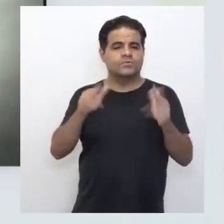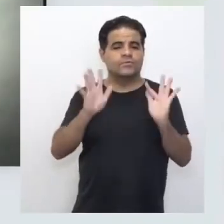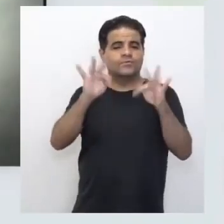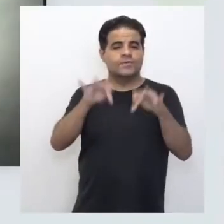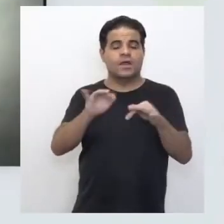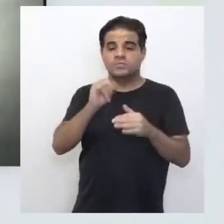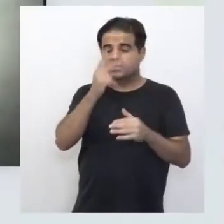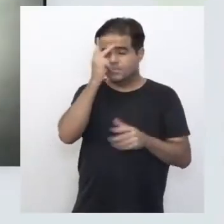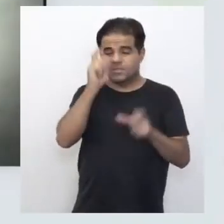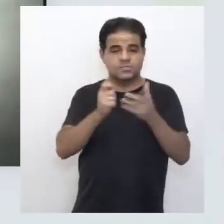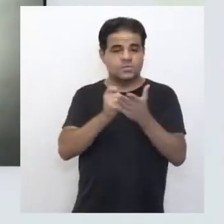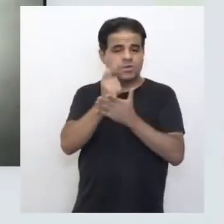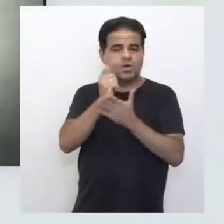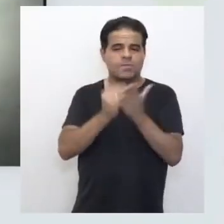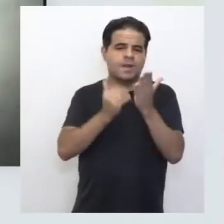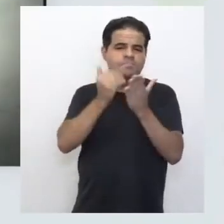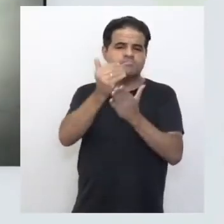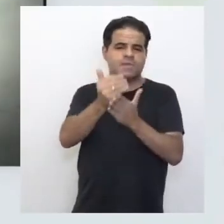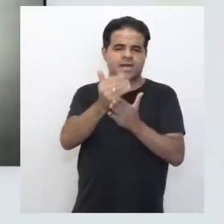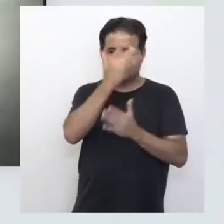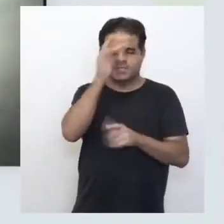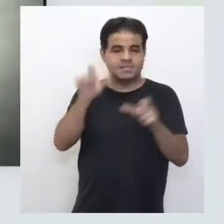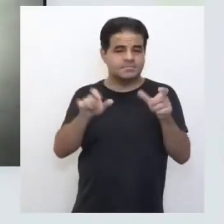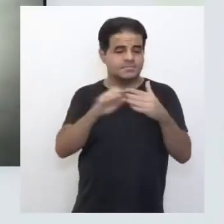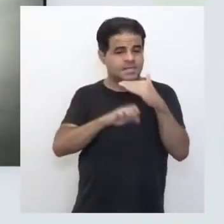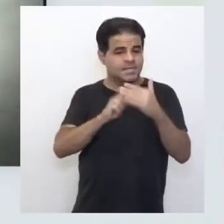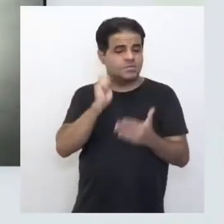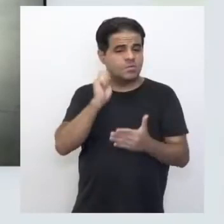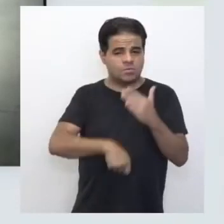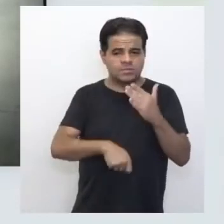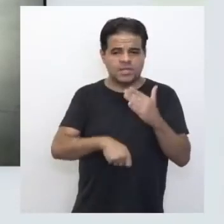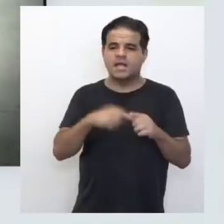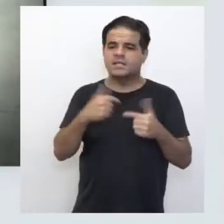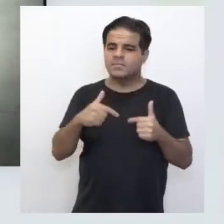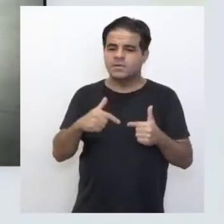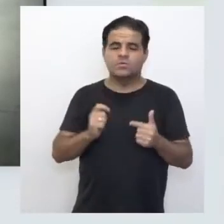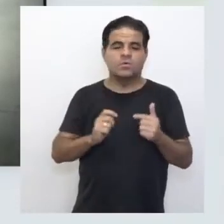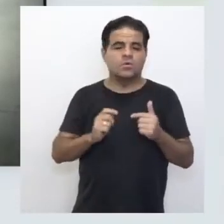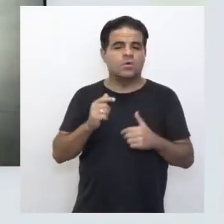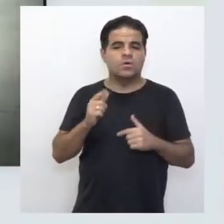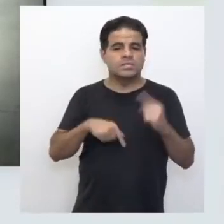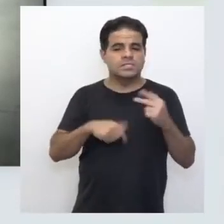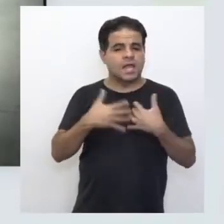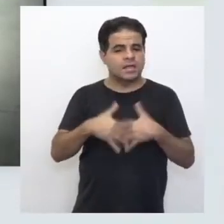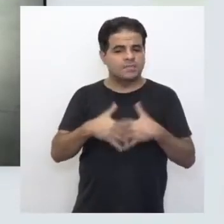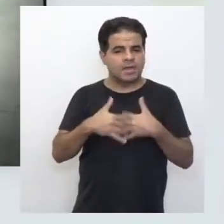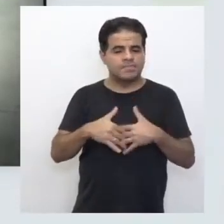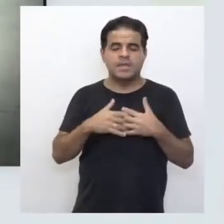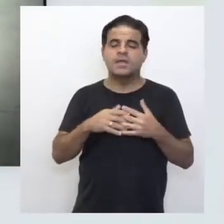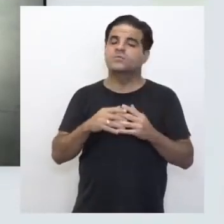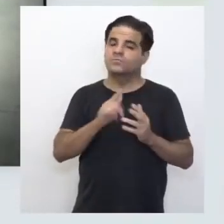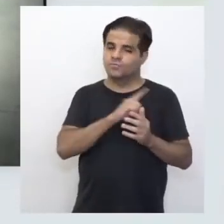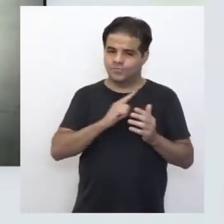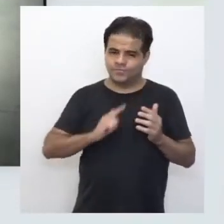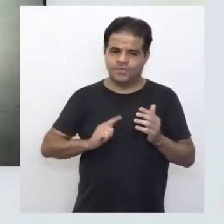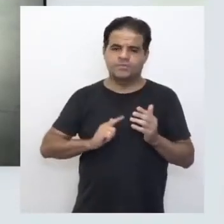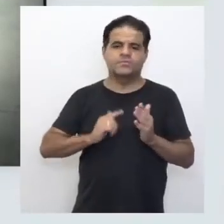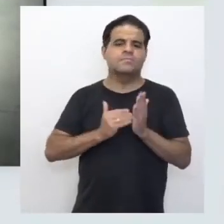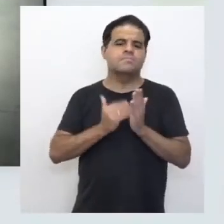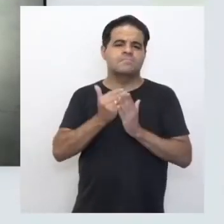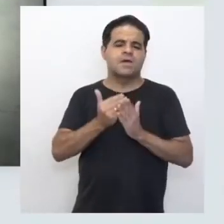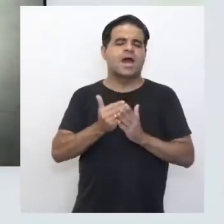compram mais, as empresas contratam trabalhadores, adquirem equipamentos e o governo tem mais receita. Isso